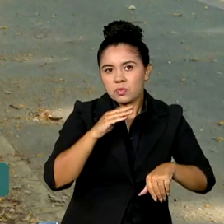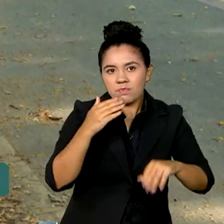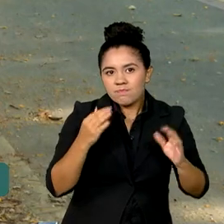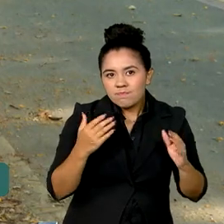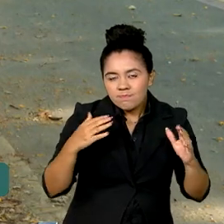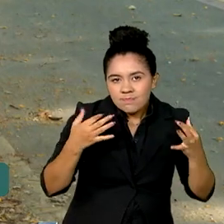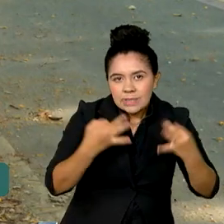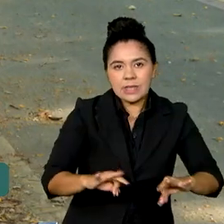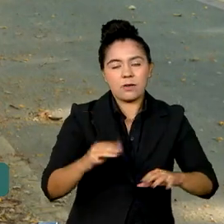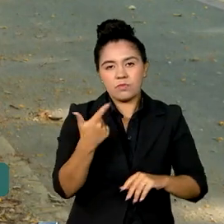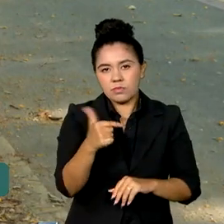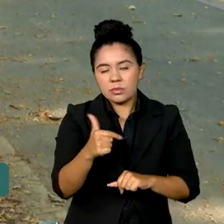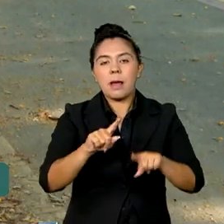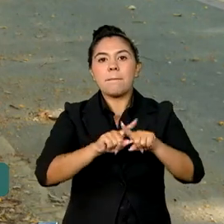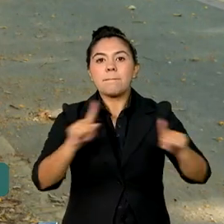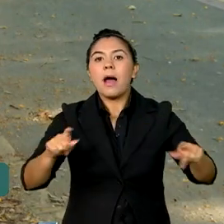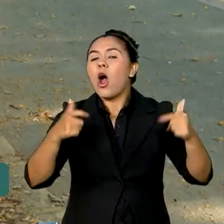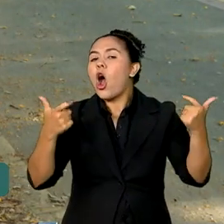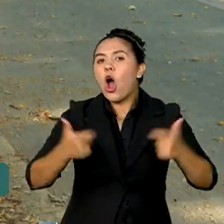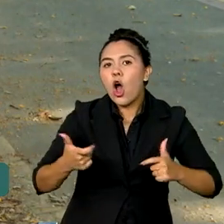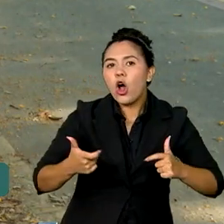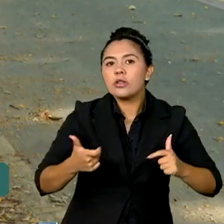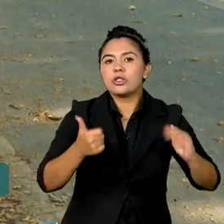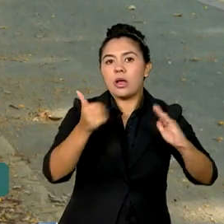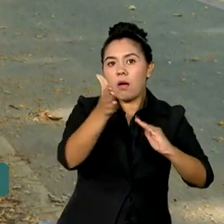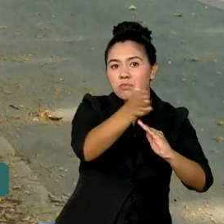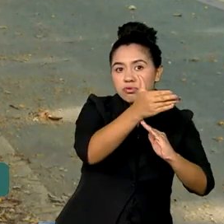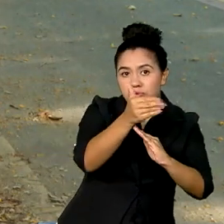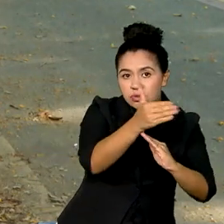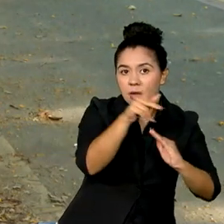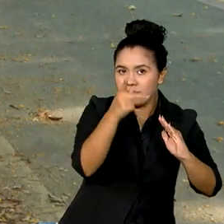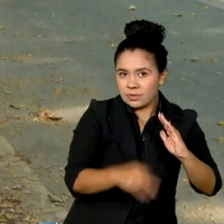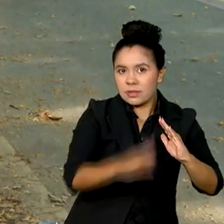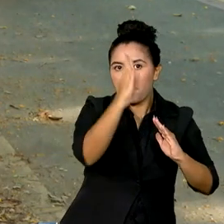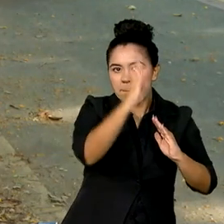humanitários deve ser feito na Embaixada Brasileira em cada um desses países.